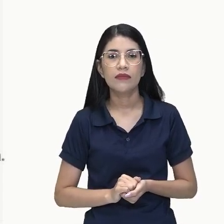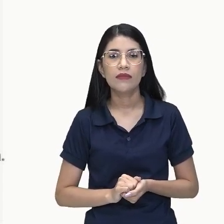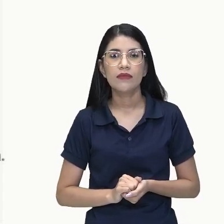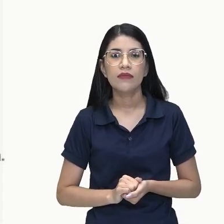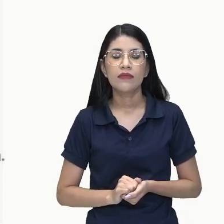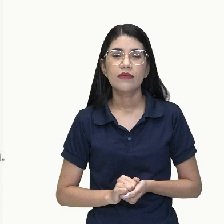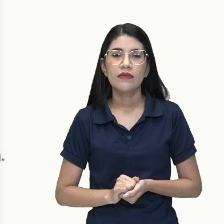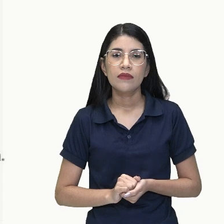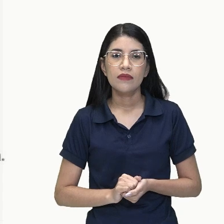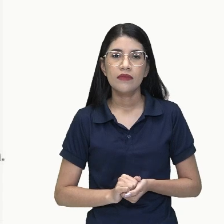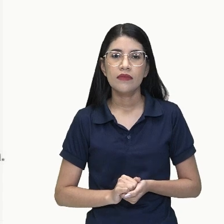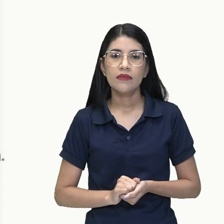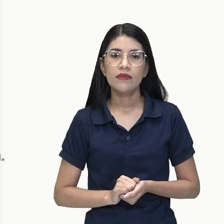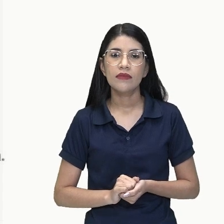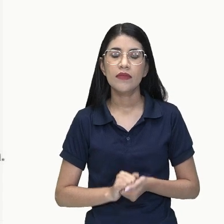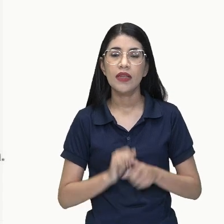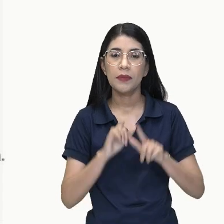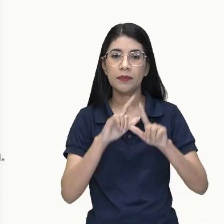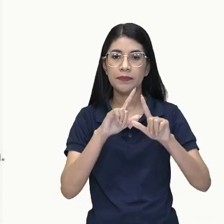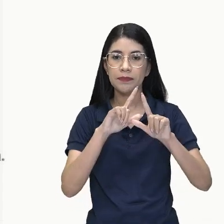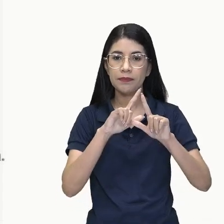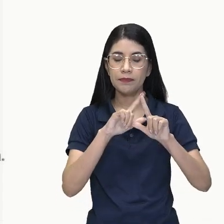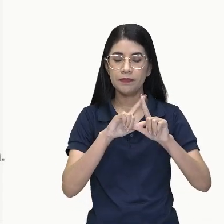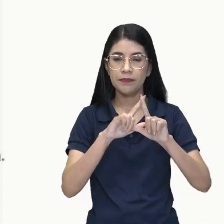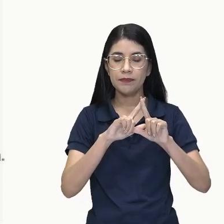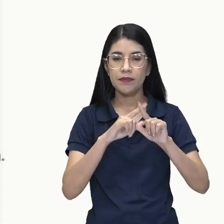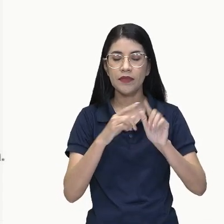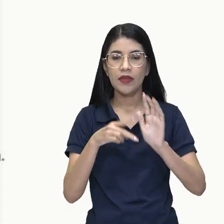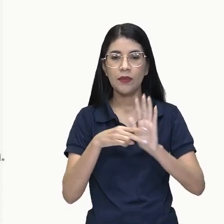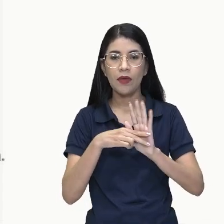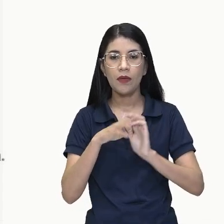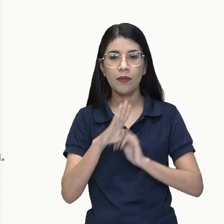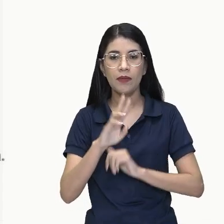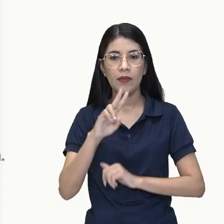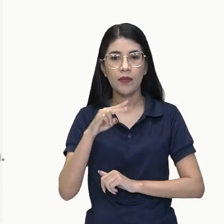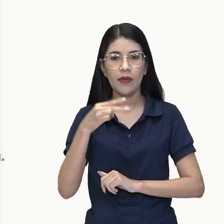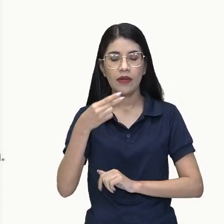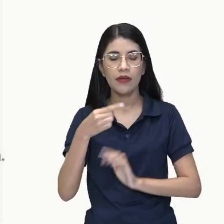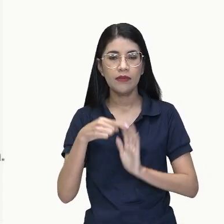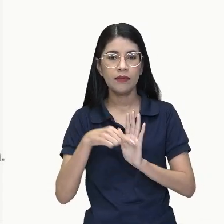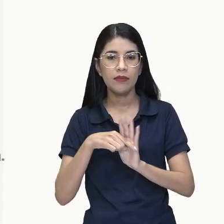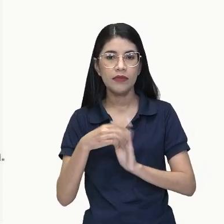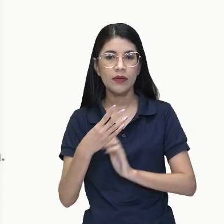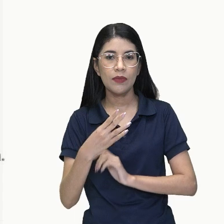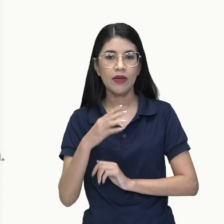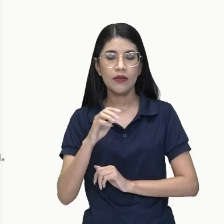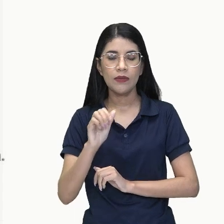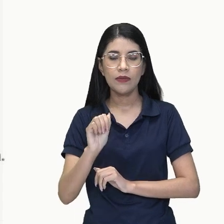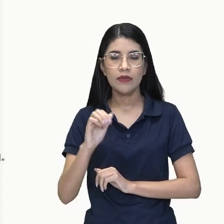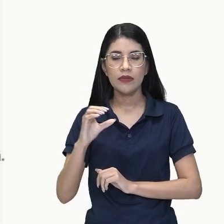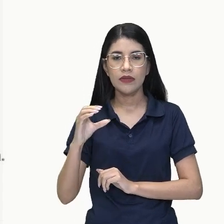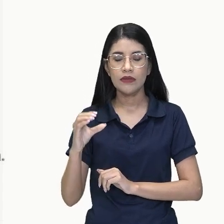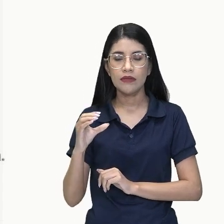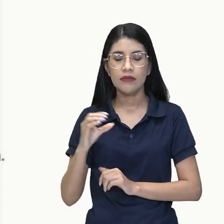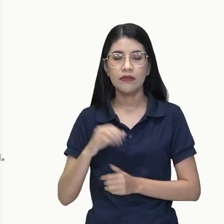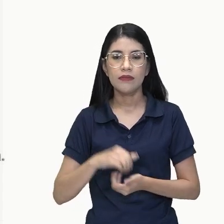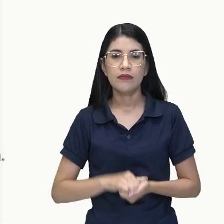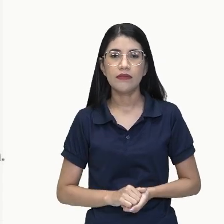só. Delta é B ao quadrado menos 4 vezes o valor de A vezes o valor de C, não é?